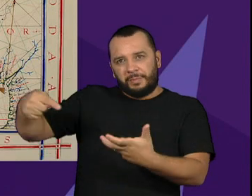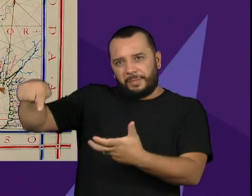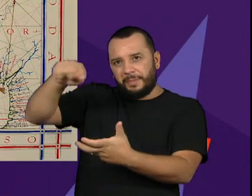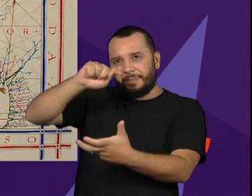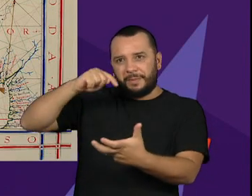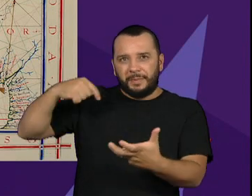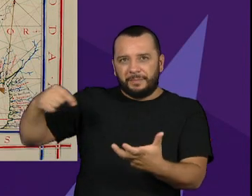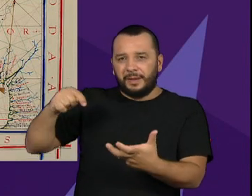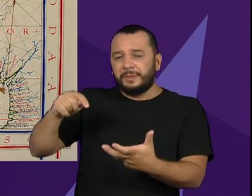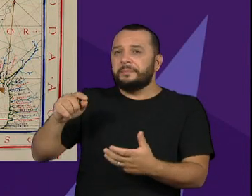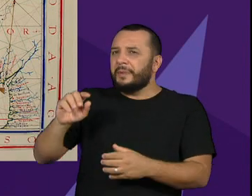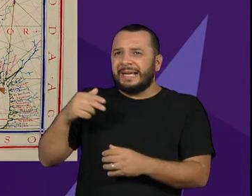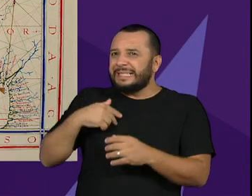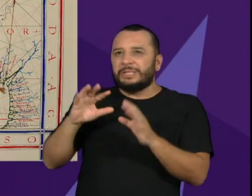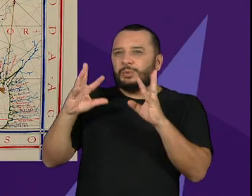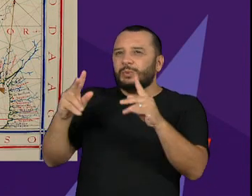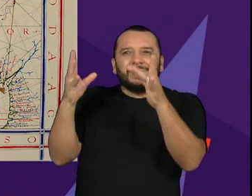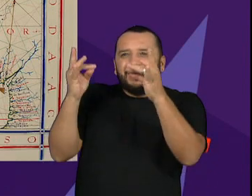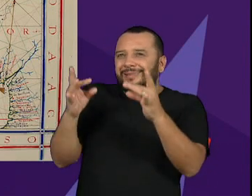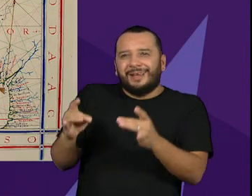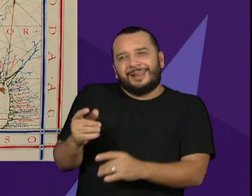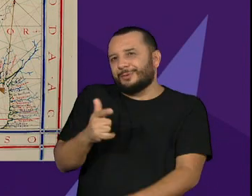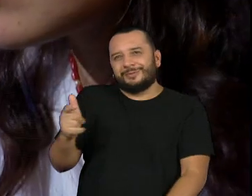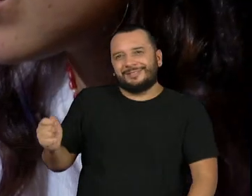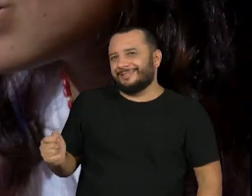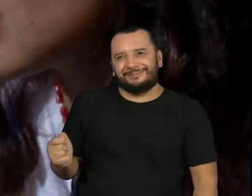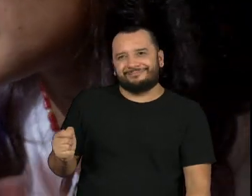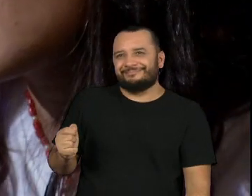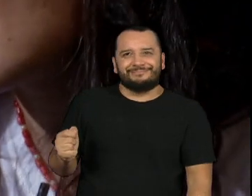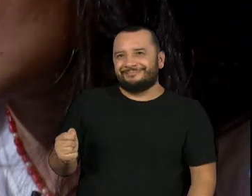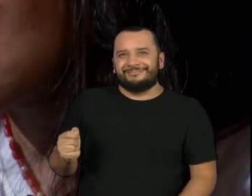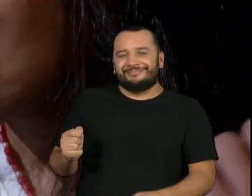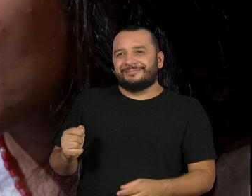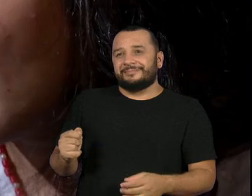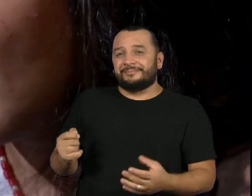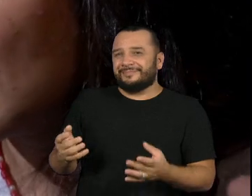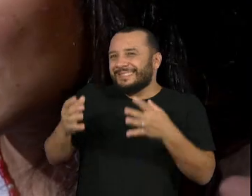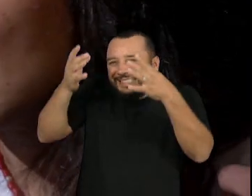assim, com algumas linhas, algumas cores, tentam explicar o planeta.